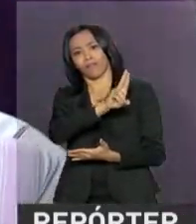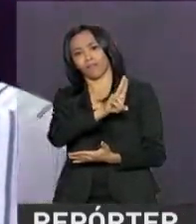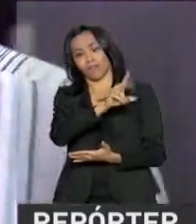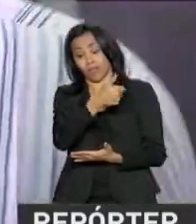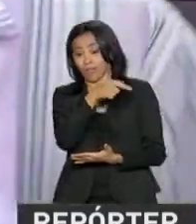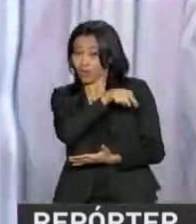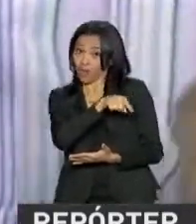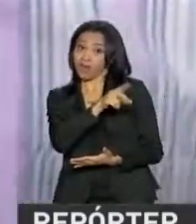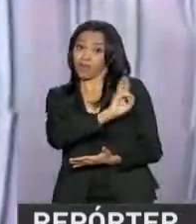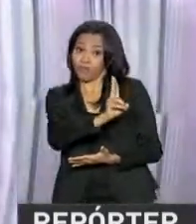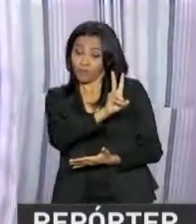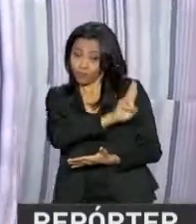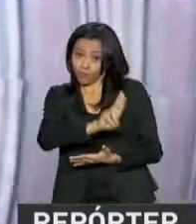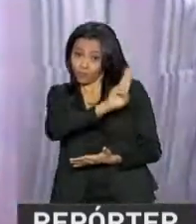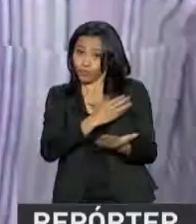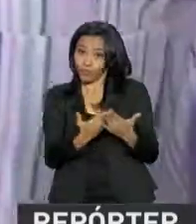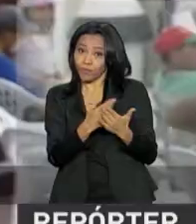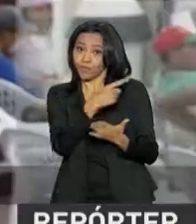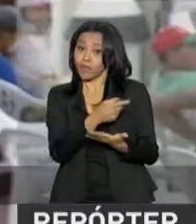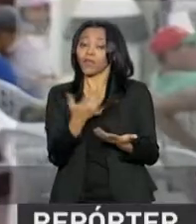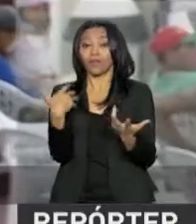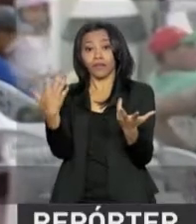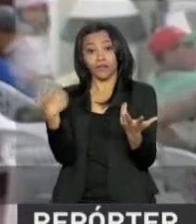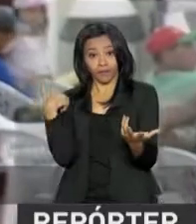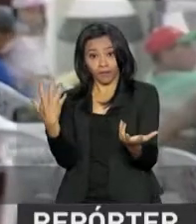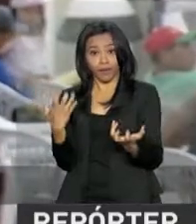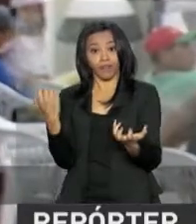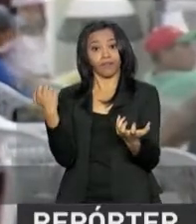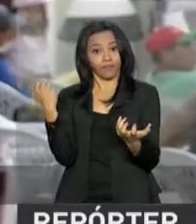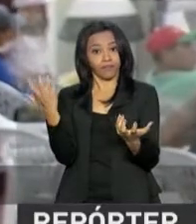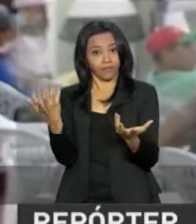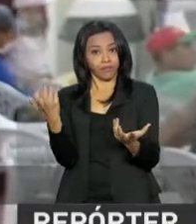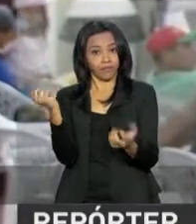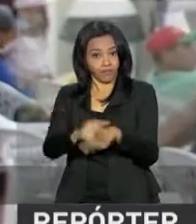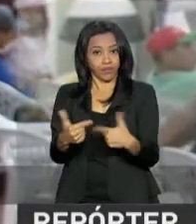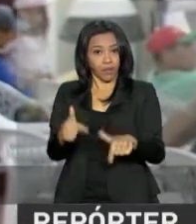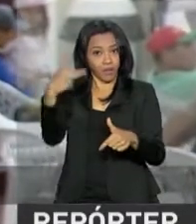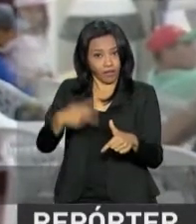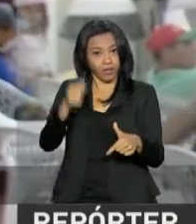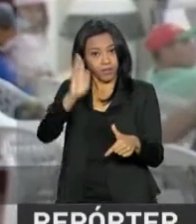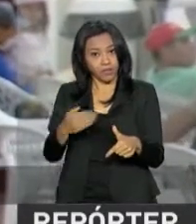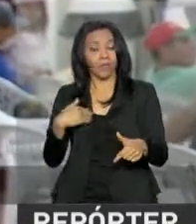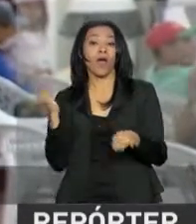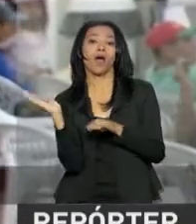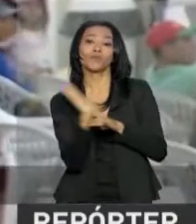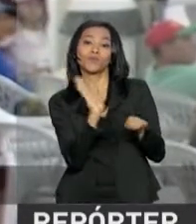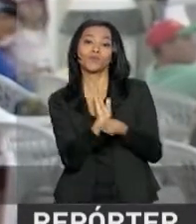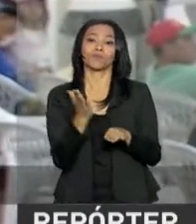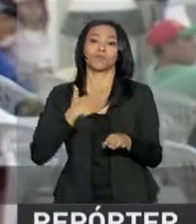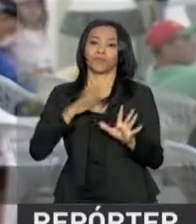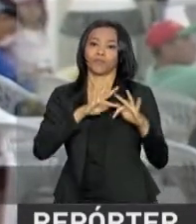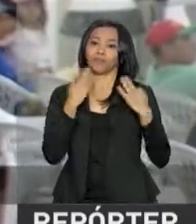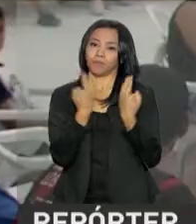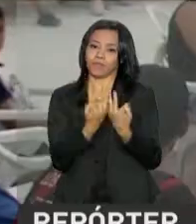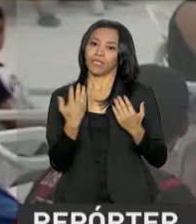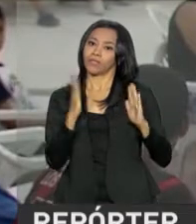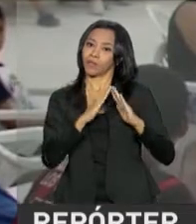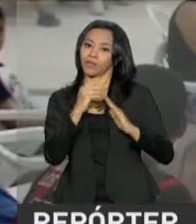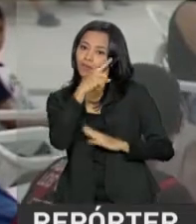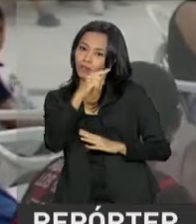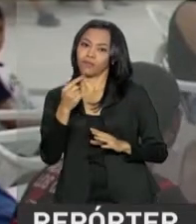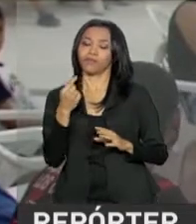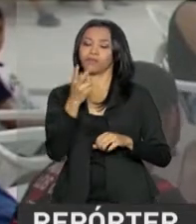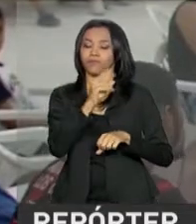trabalhar para sustentar a família quero treinar para sustentar a minha família e também na estônia para